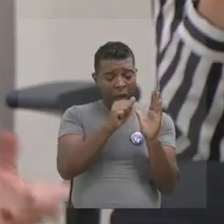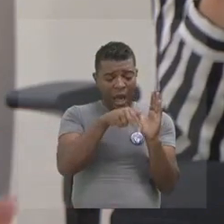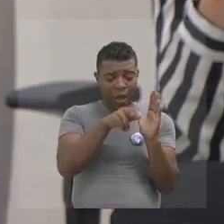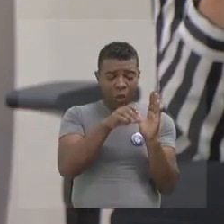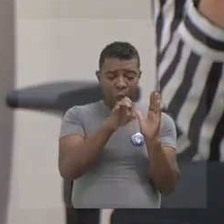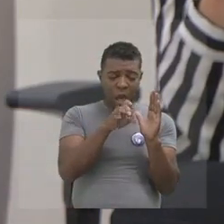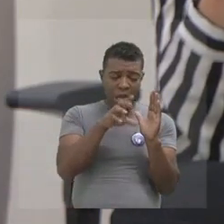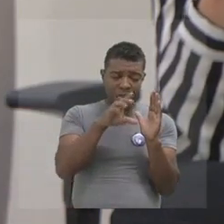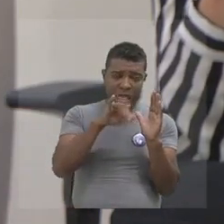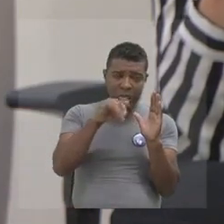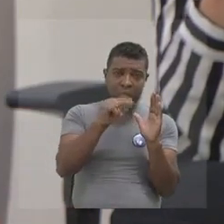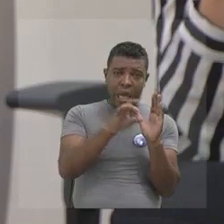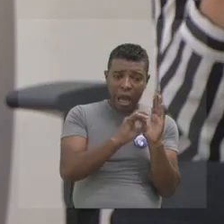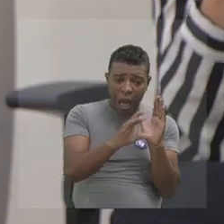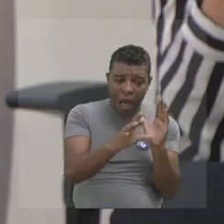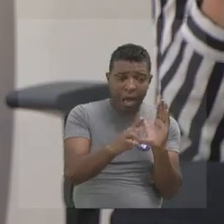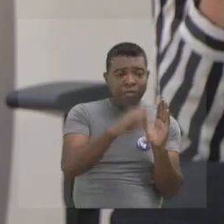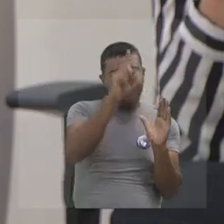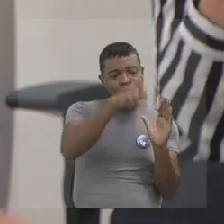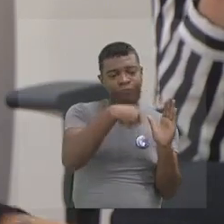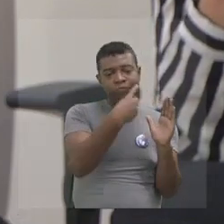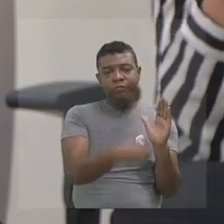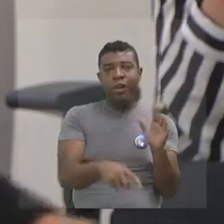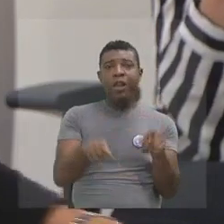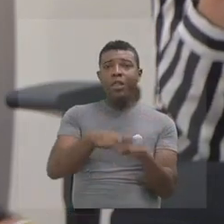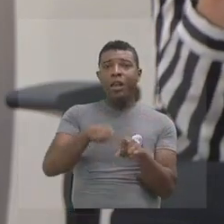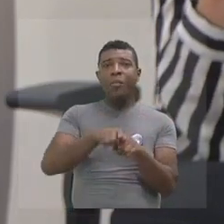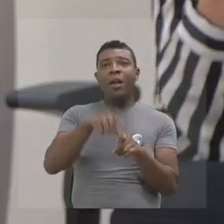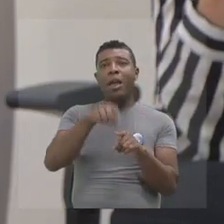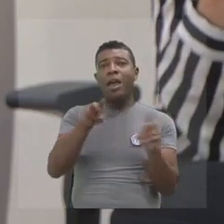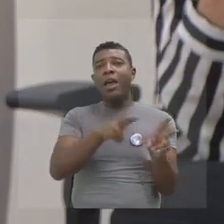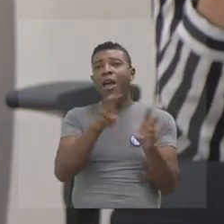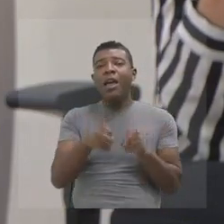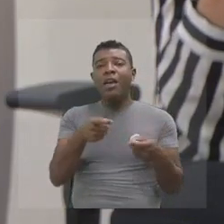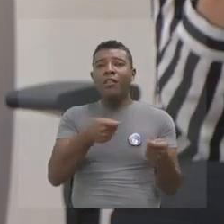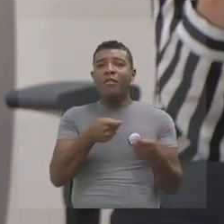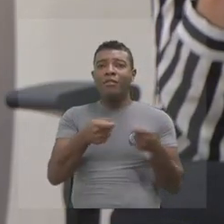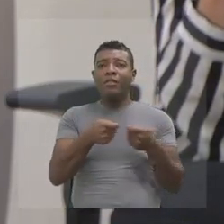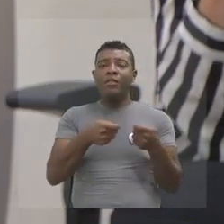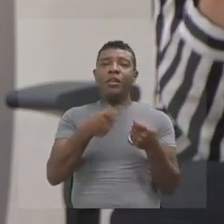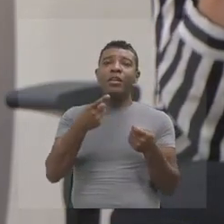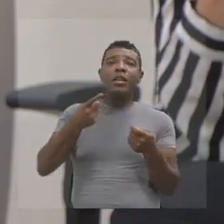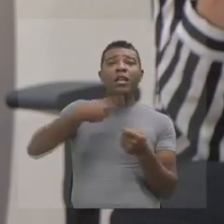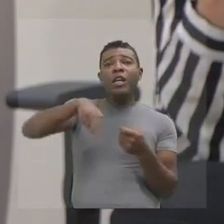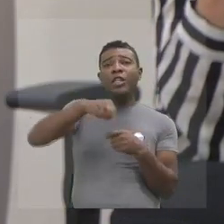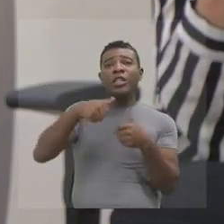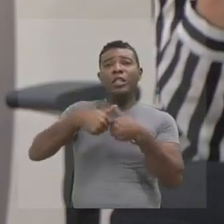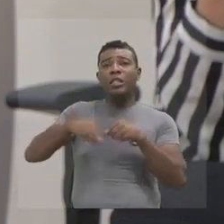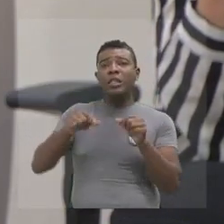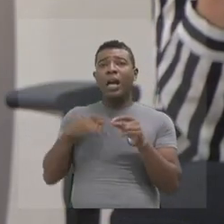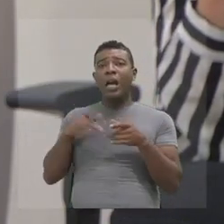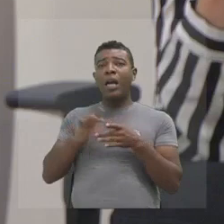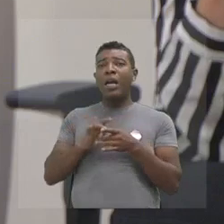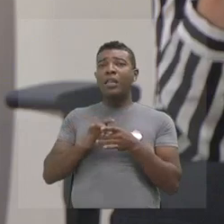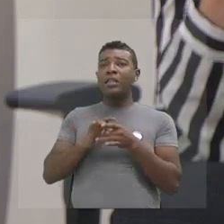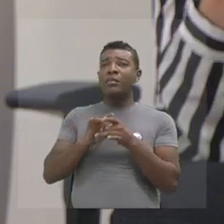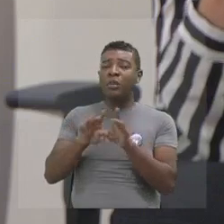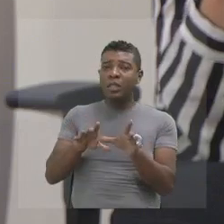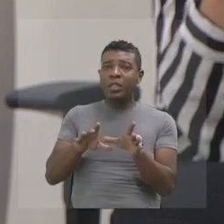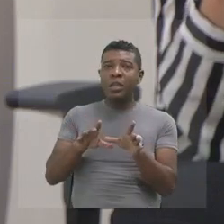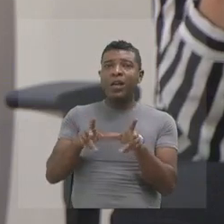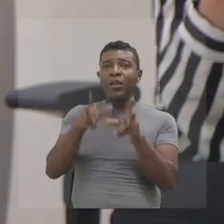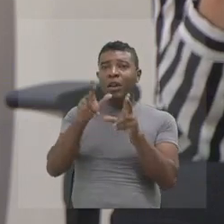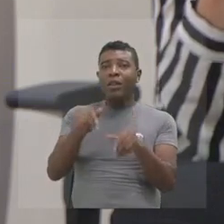a licença também pede efeito por uma questão administrativa mas é judicial é apenas Essa é a gente Deputado está sempre à disposição como também já